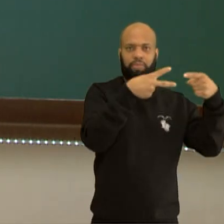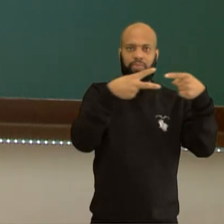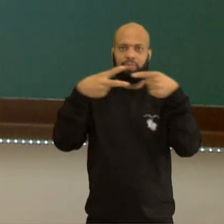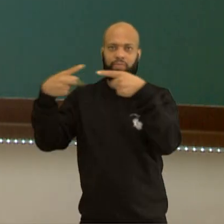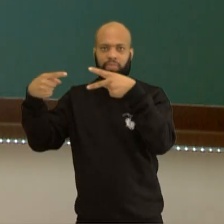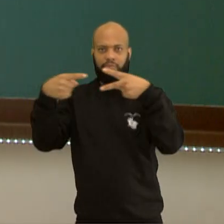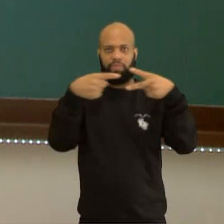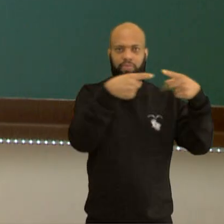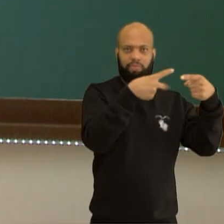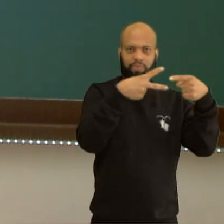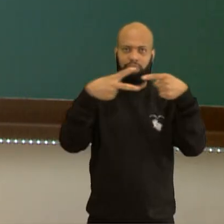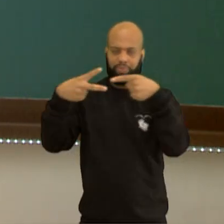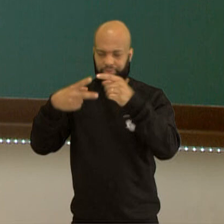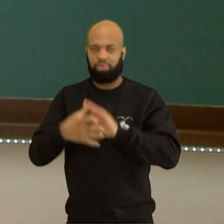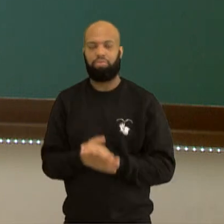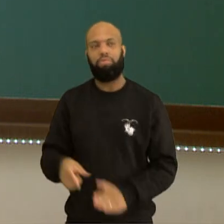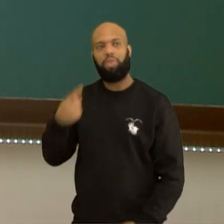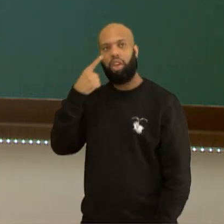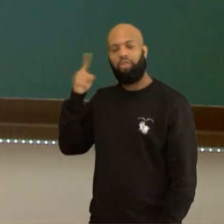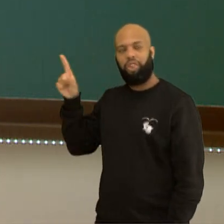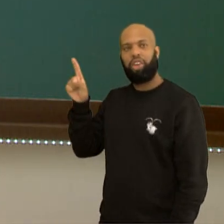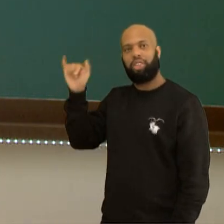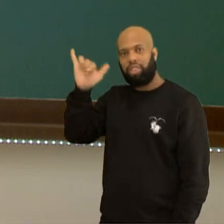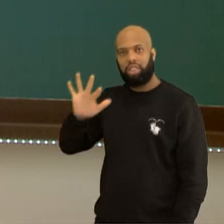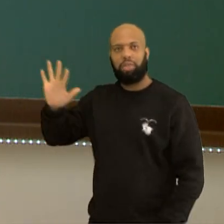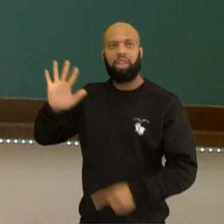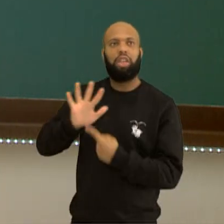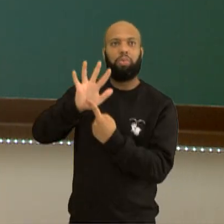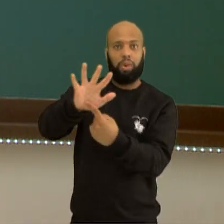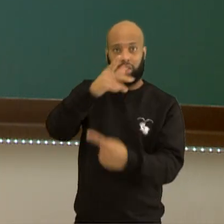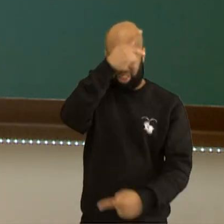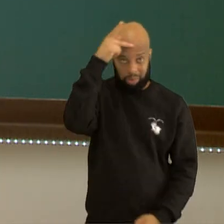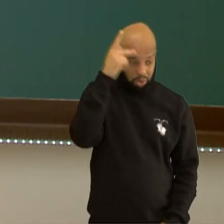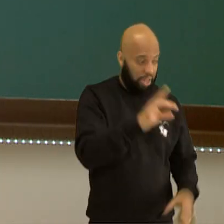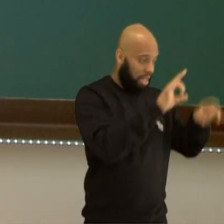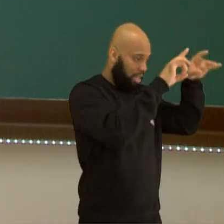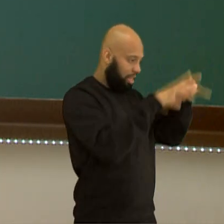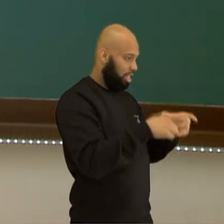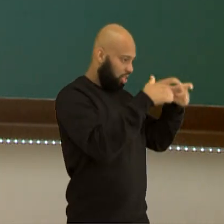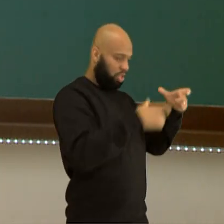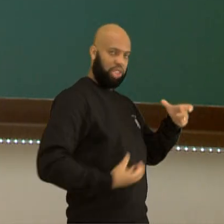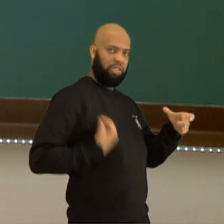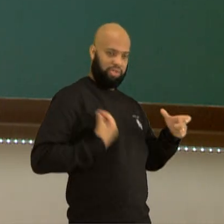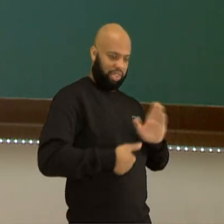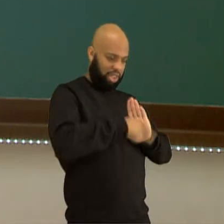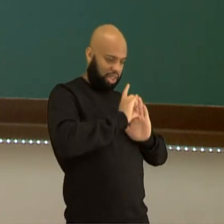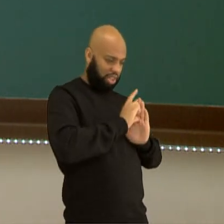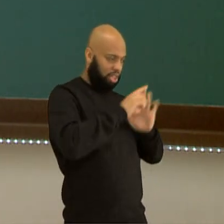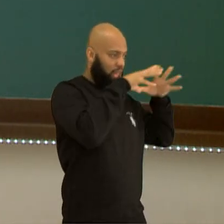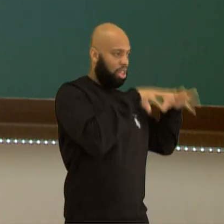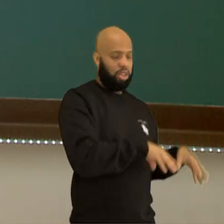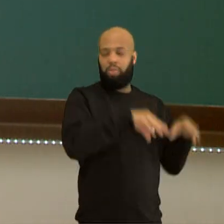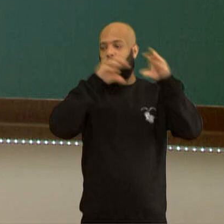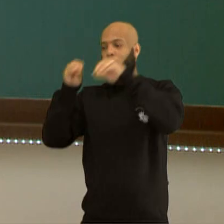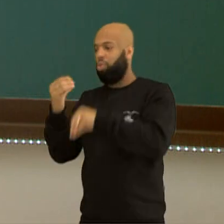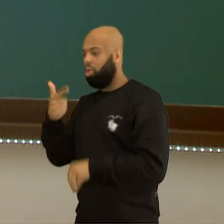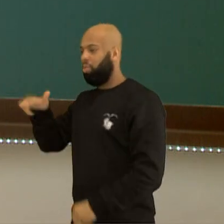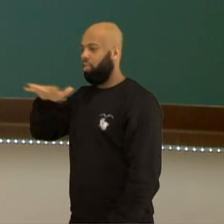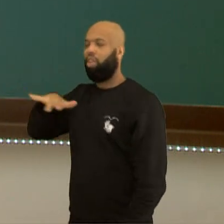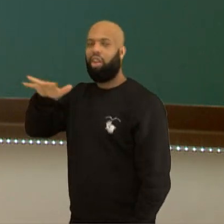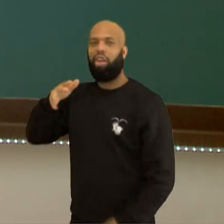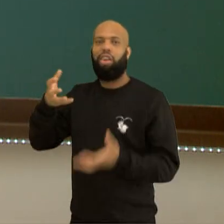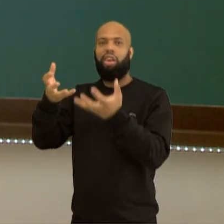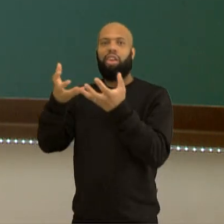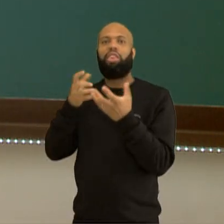a imagem ali vai mostrar para nós essa ideia das pessoas que saem de determinadas áreas para outras áreas em